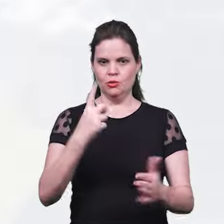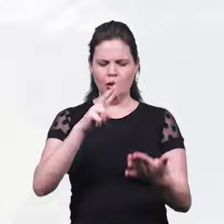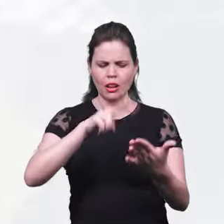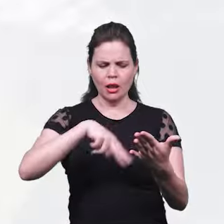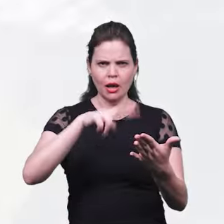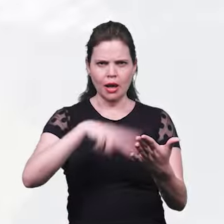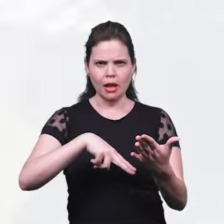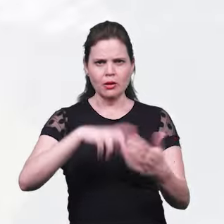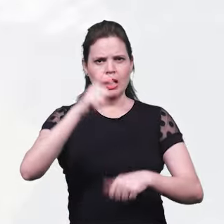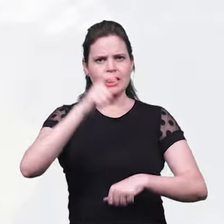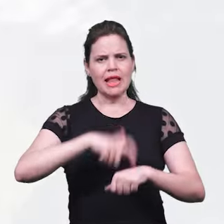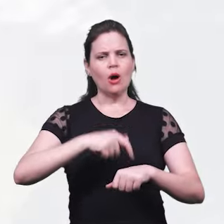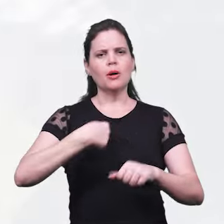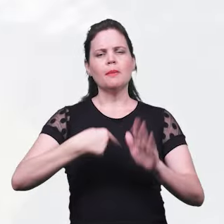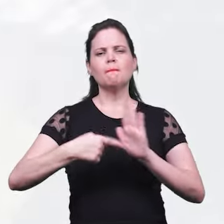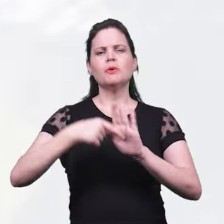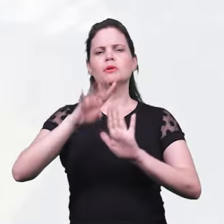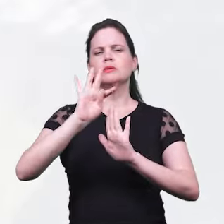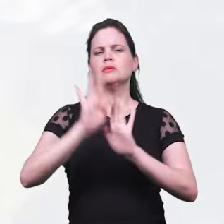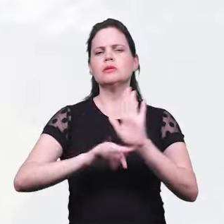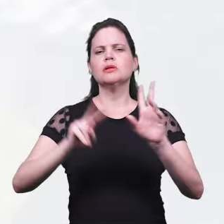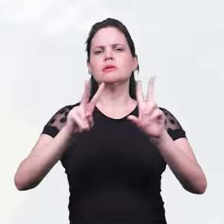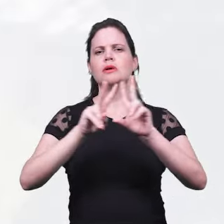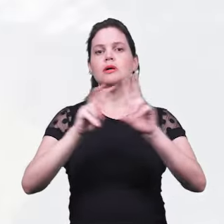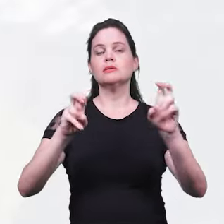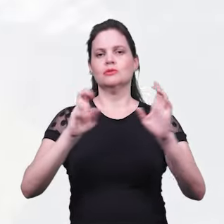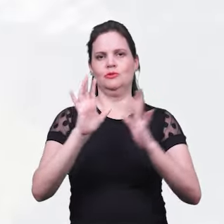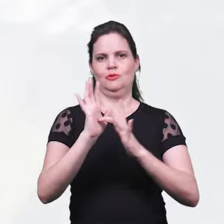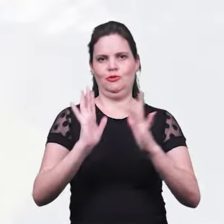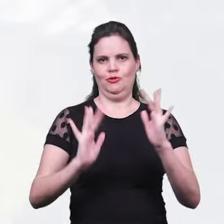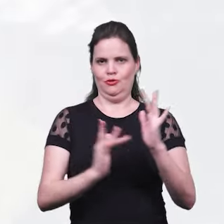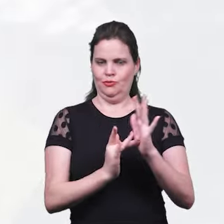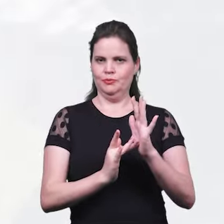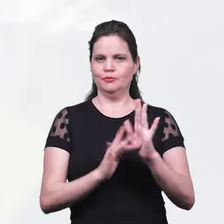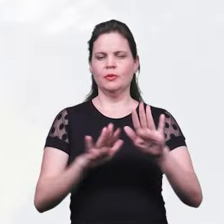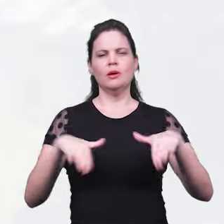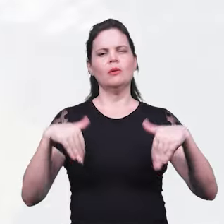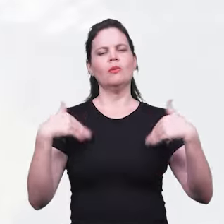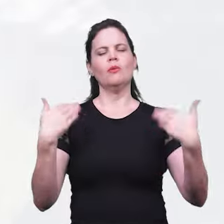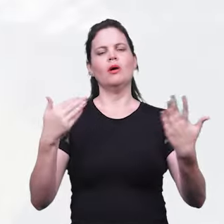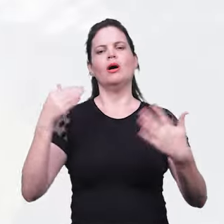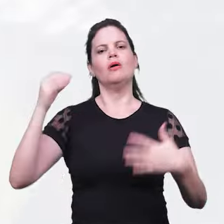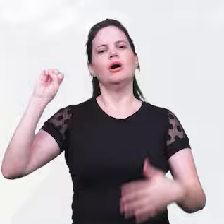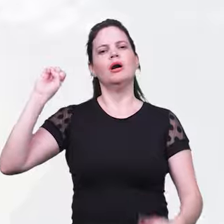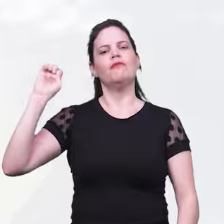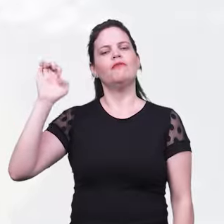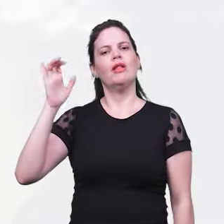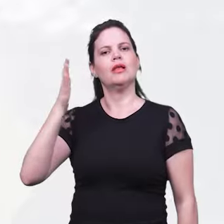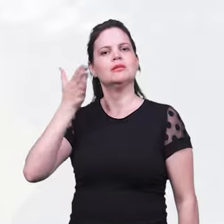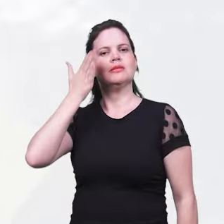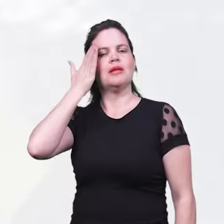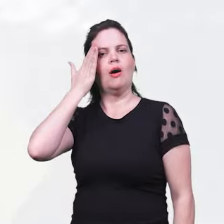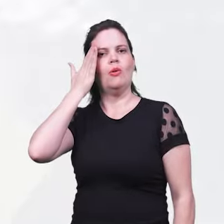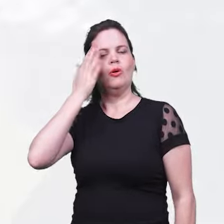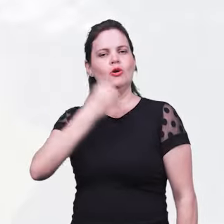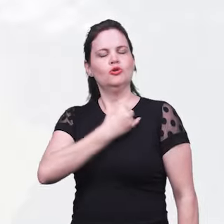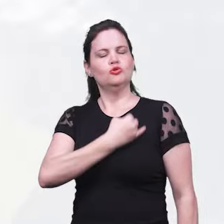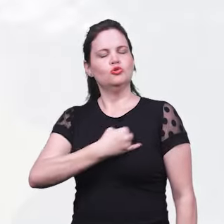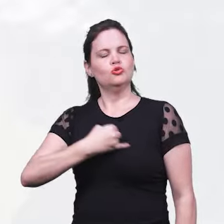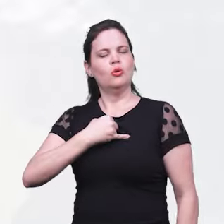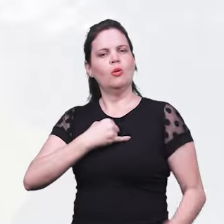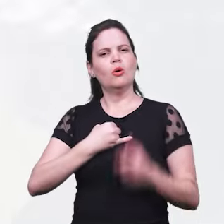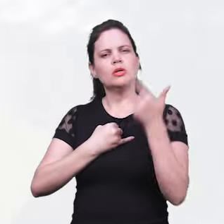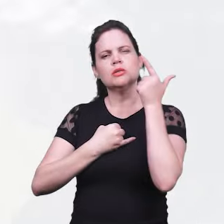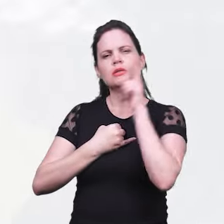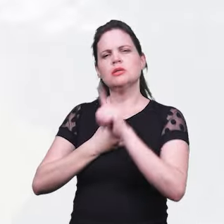o escritor João fala acerca de Jesus, qual a revelação que ele alcançou em